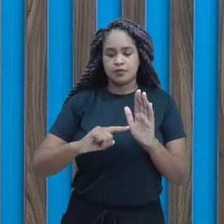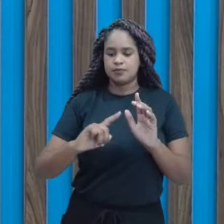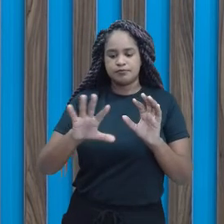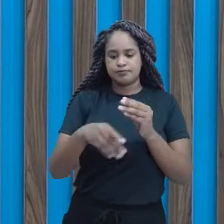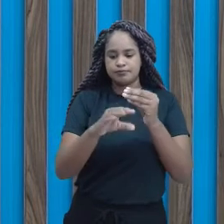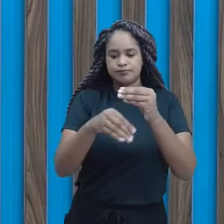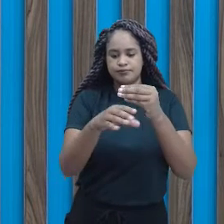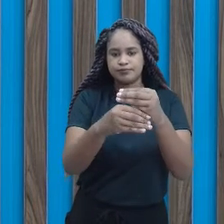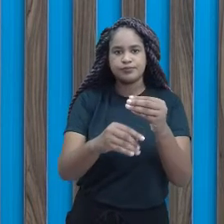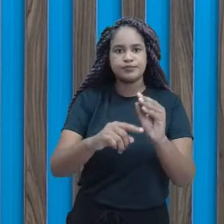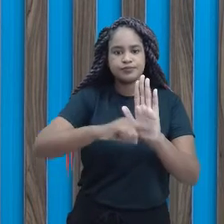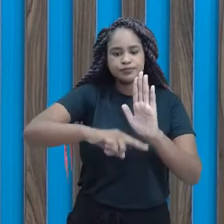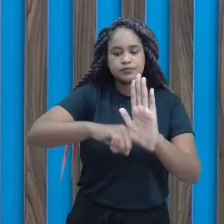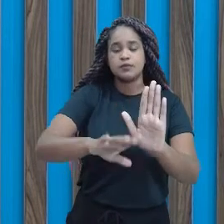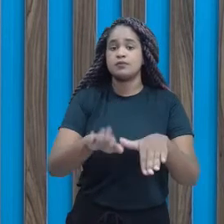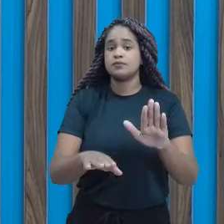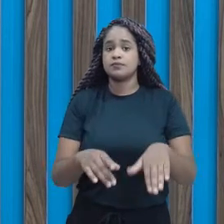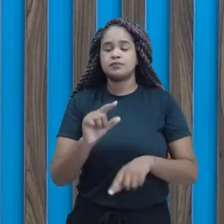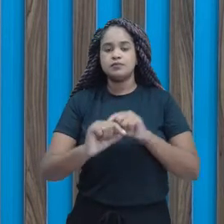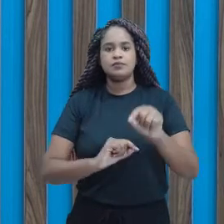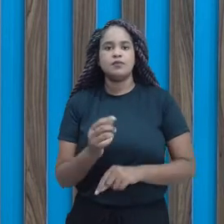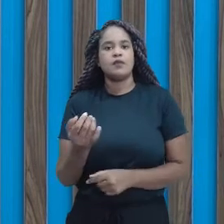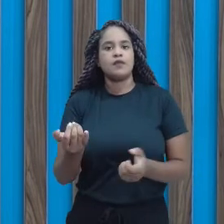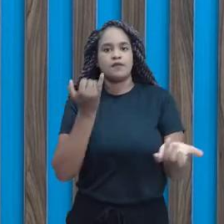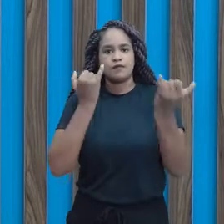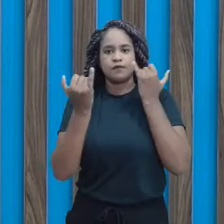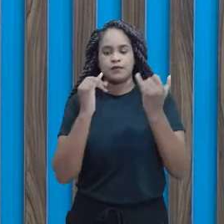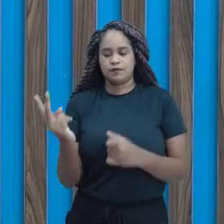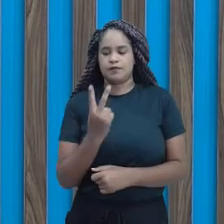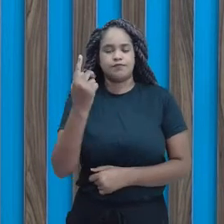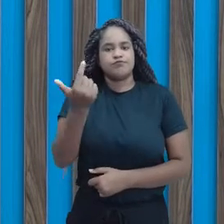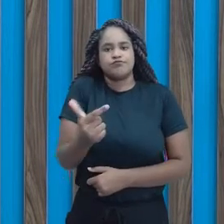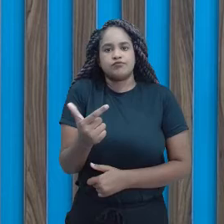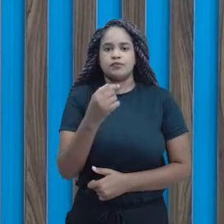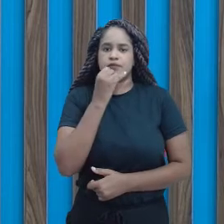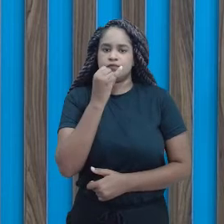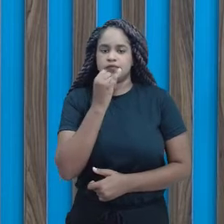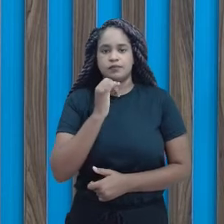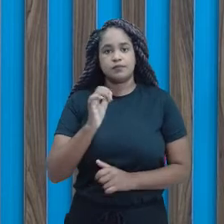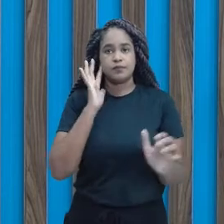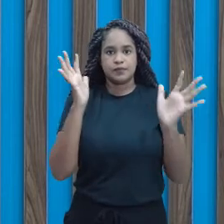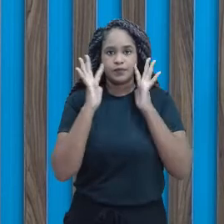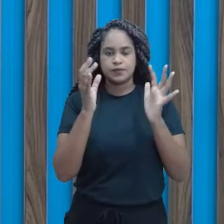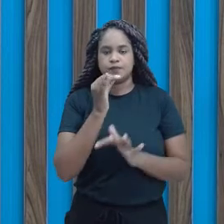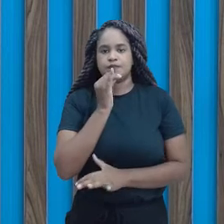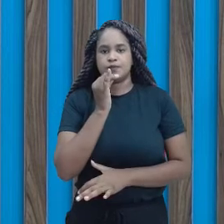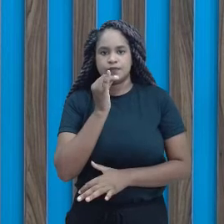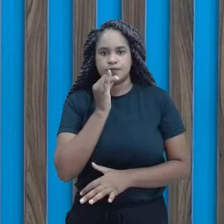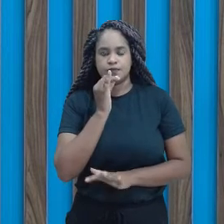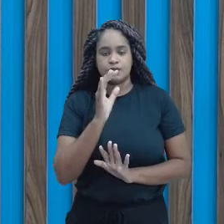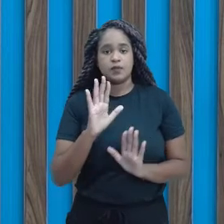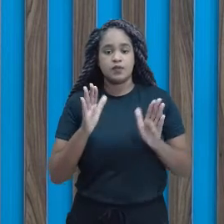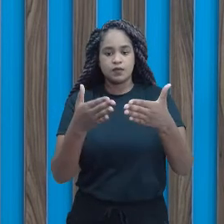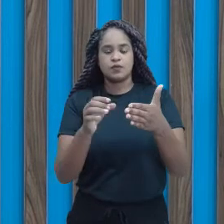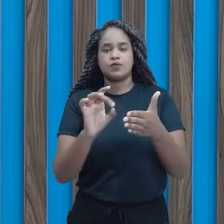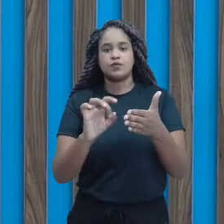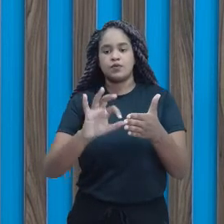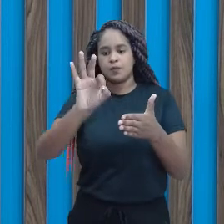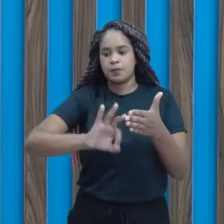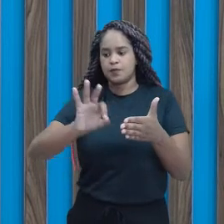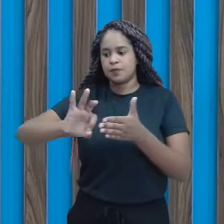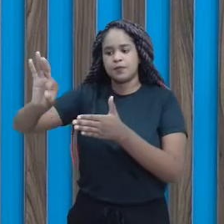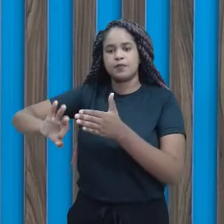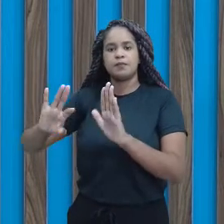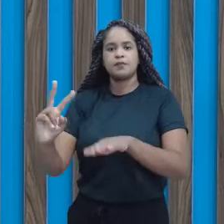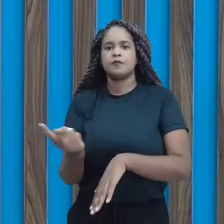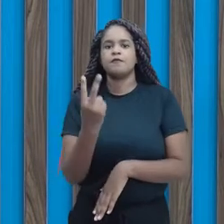é quando não é informado o valor, tá? Imagina que a gente tem aí um problema relacionando somente a taxa percentual